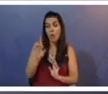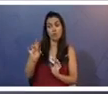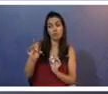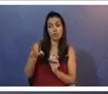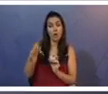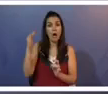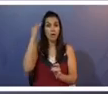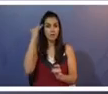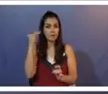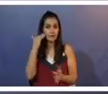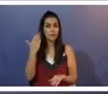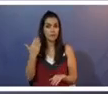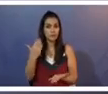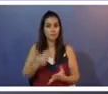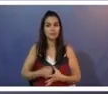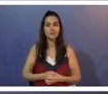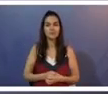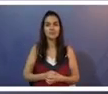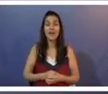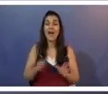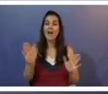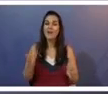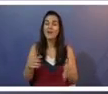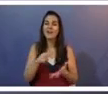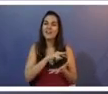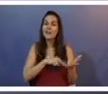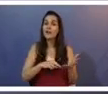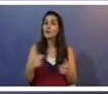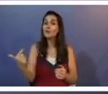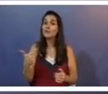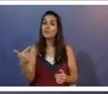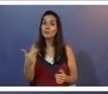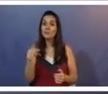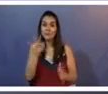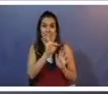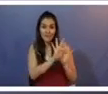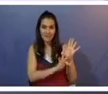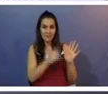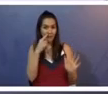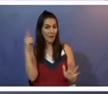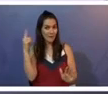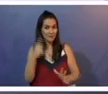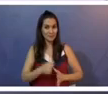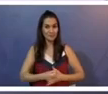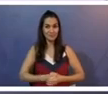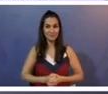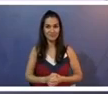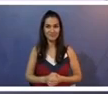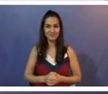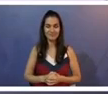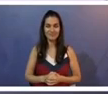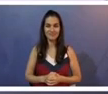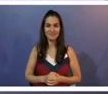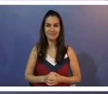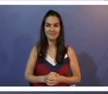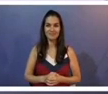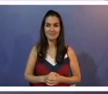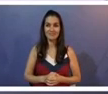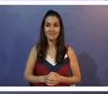adolescentes. Vamos ler o segundo texto? Então, vamos ver o que vai tratar esse segundo